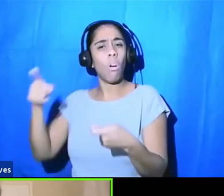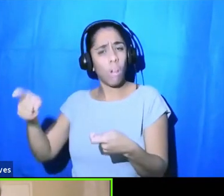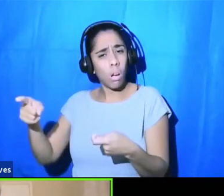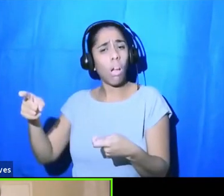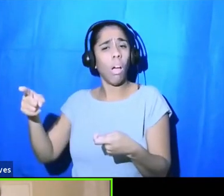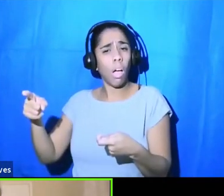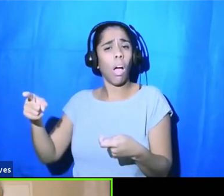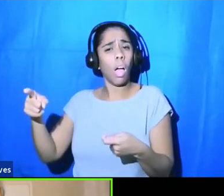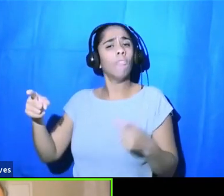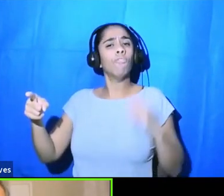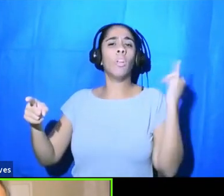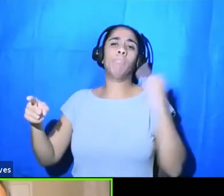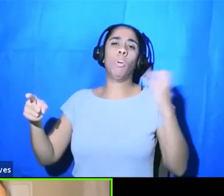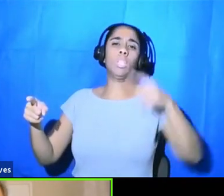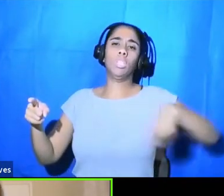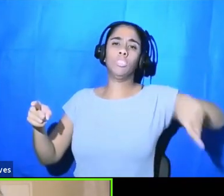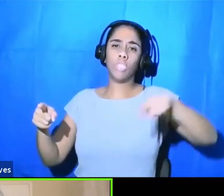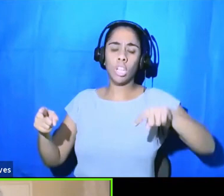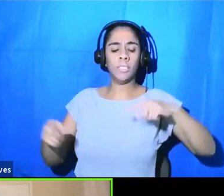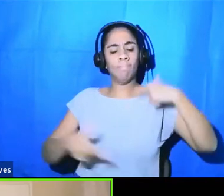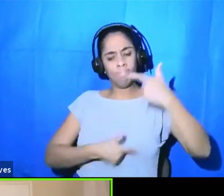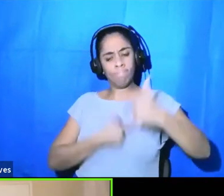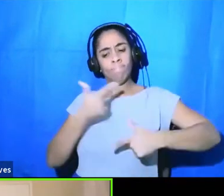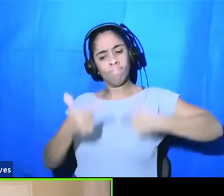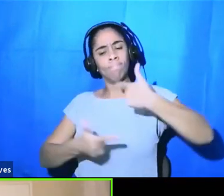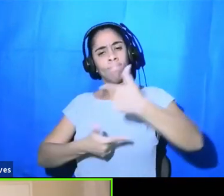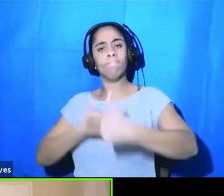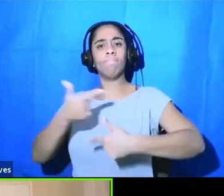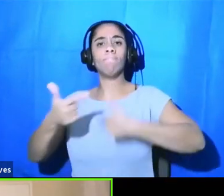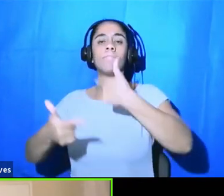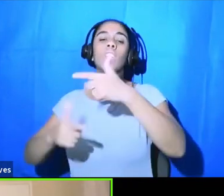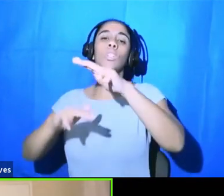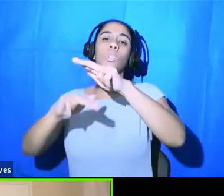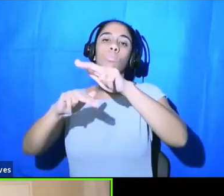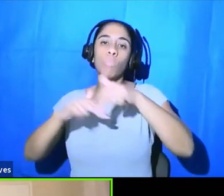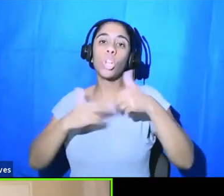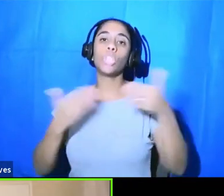pode constituir o piso a partir do qual